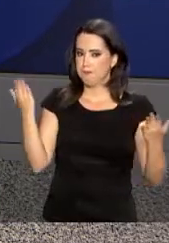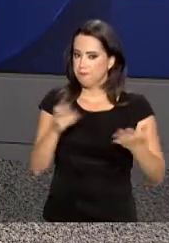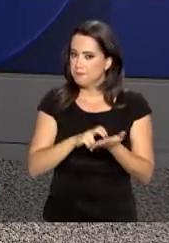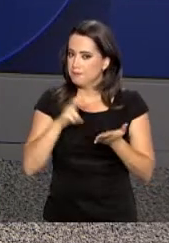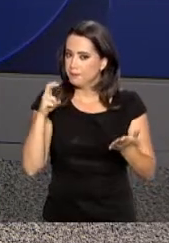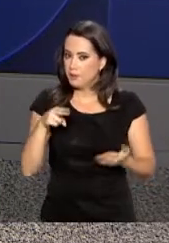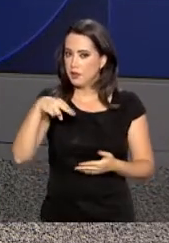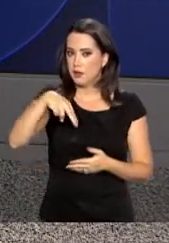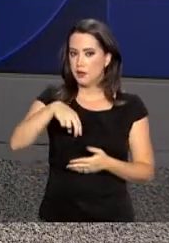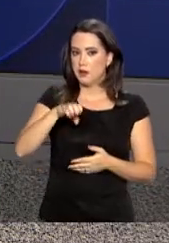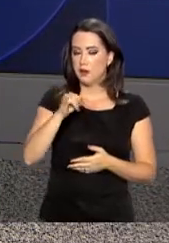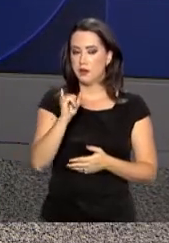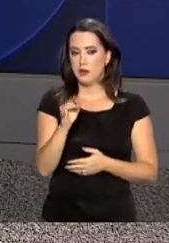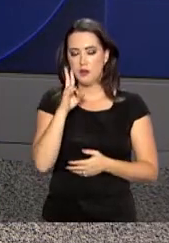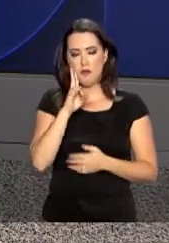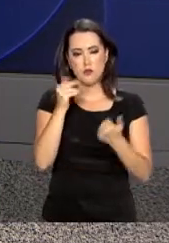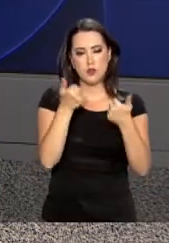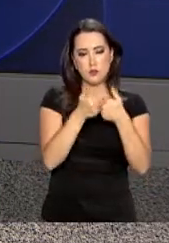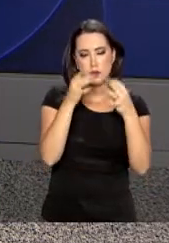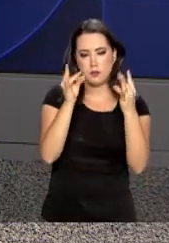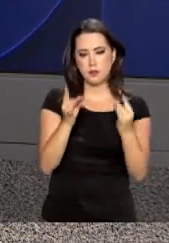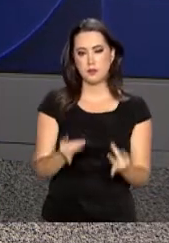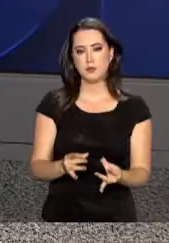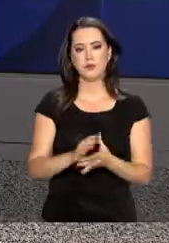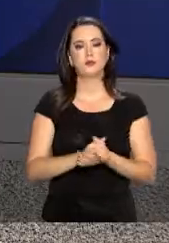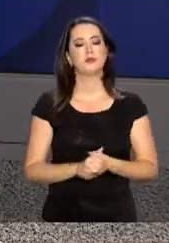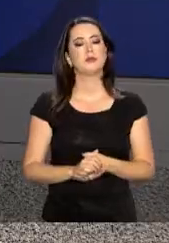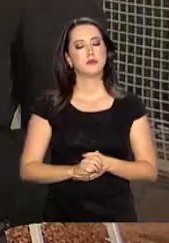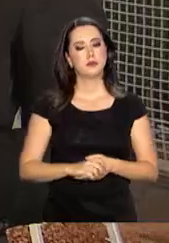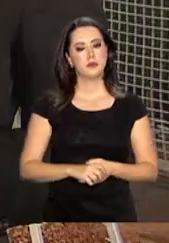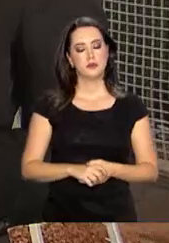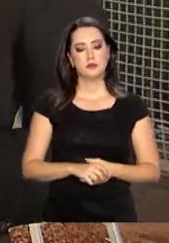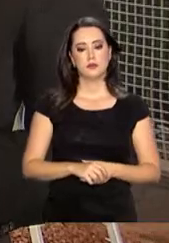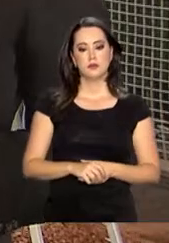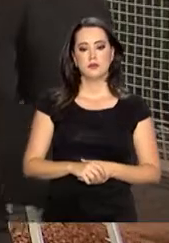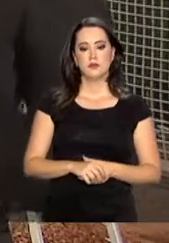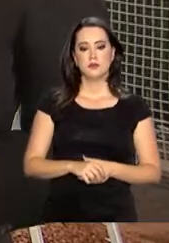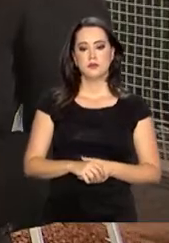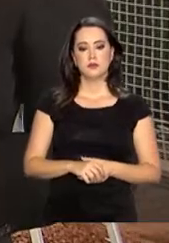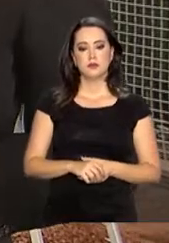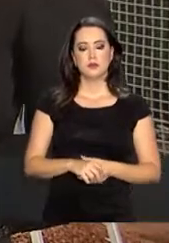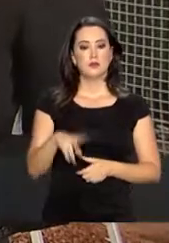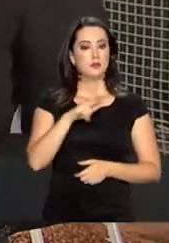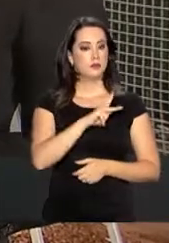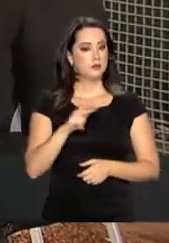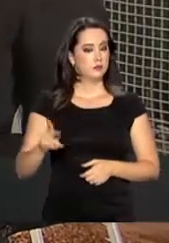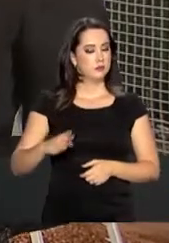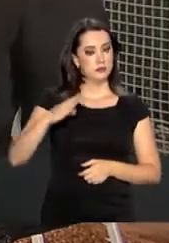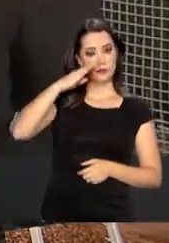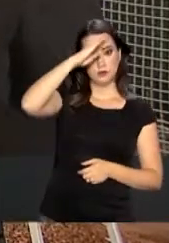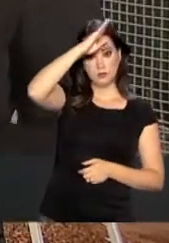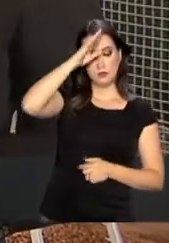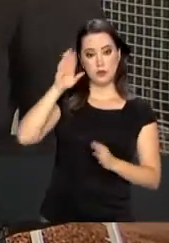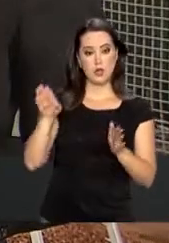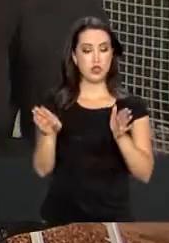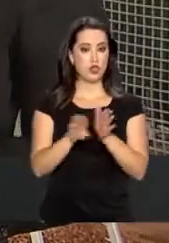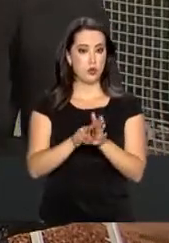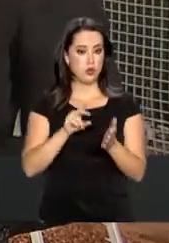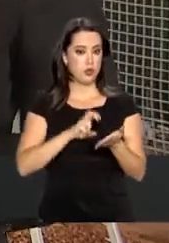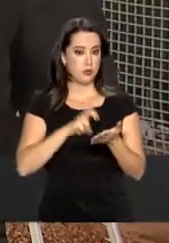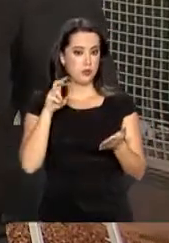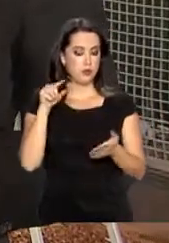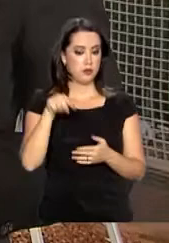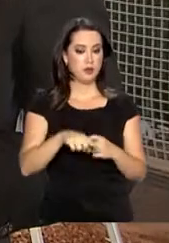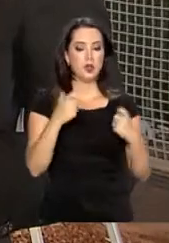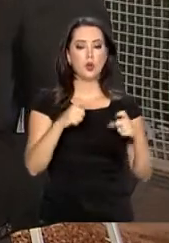repórter Ney Pereira acompanhou e tem os detalhes. O presidente eleito, Jair Bolsonaro, chegou bem cedo aqui